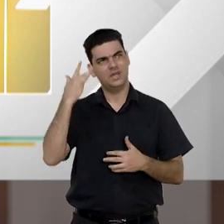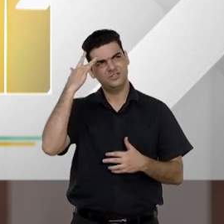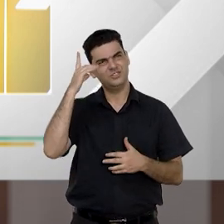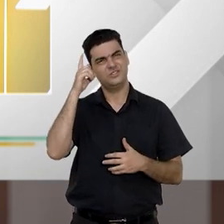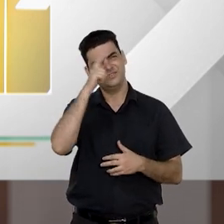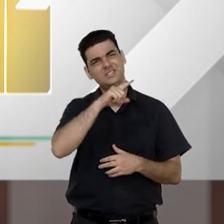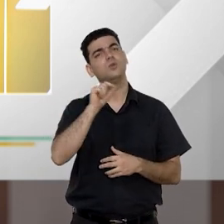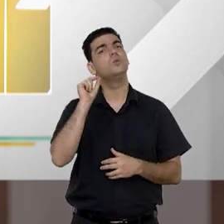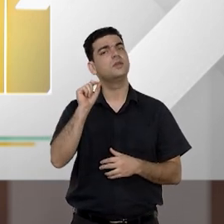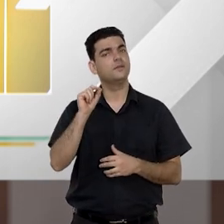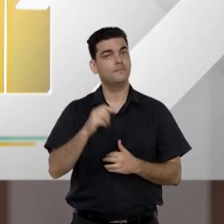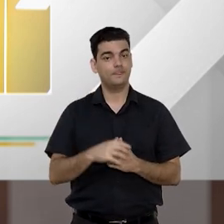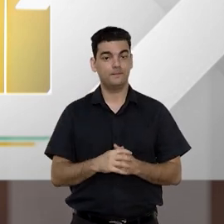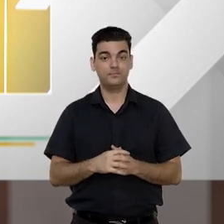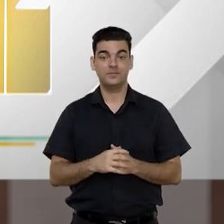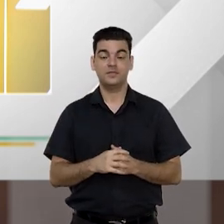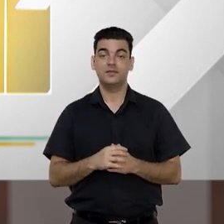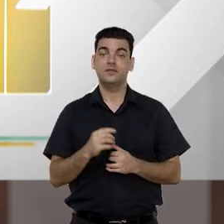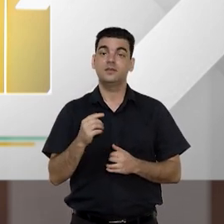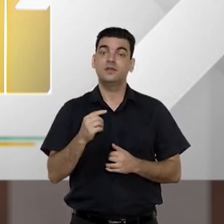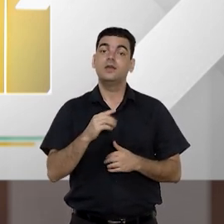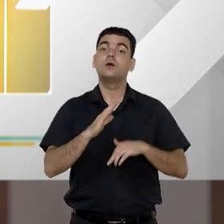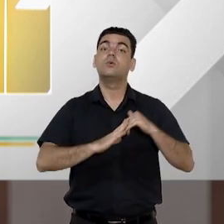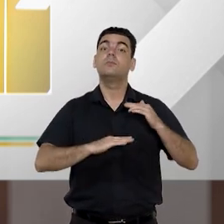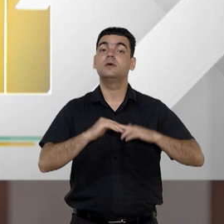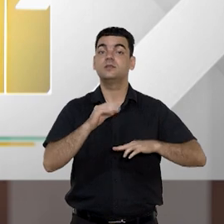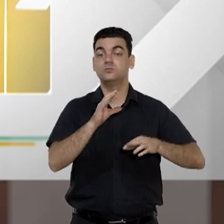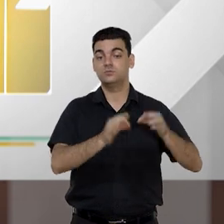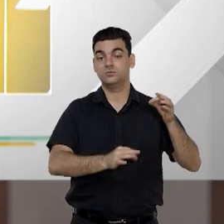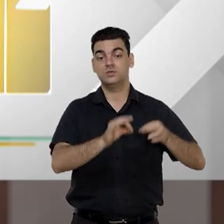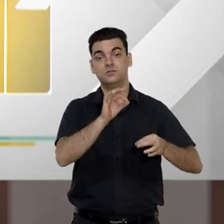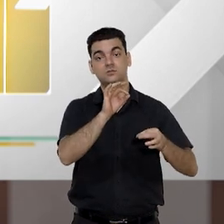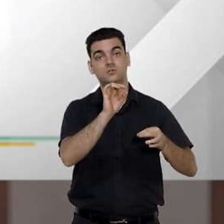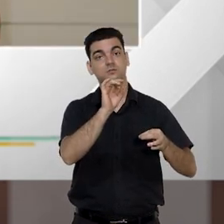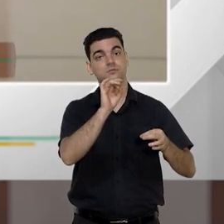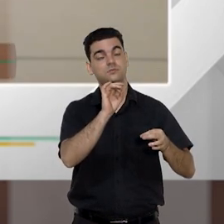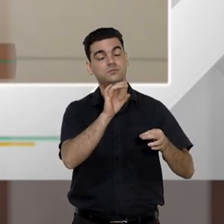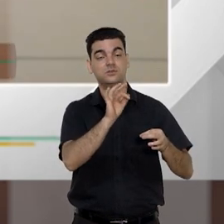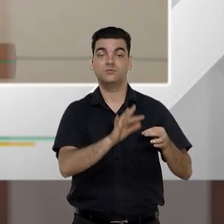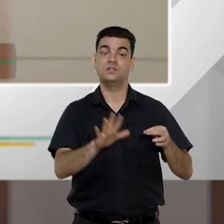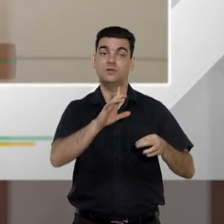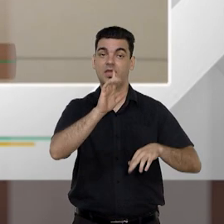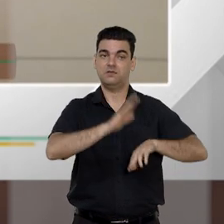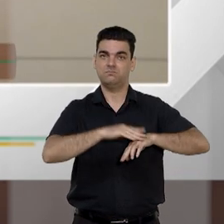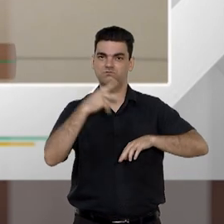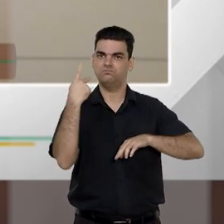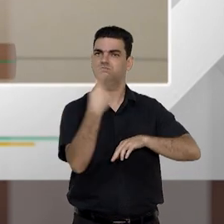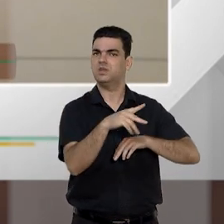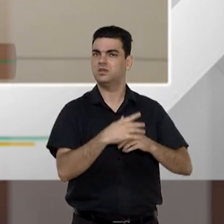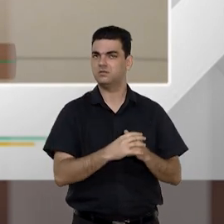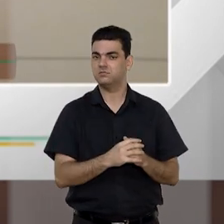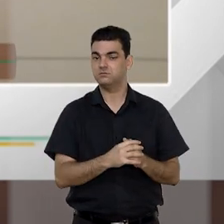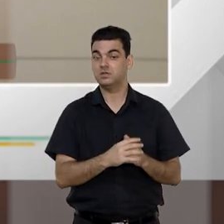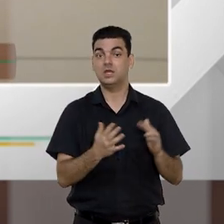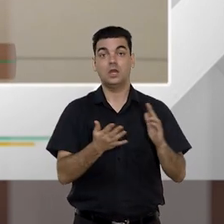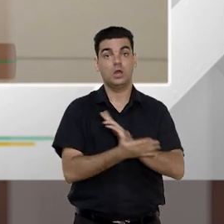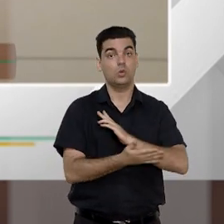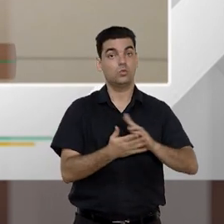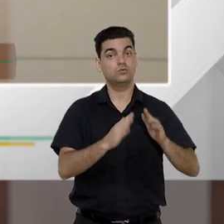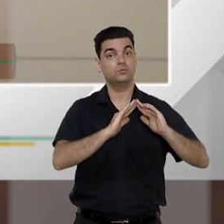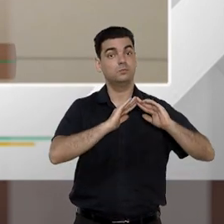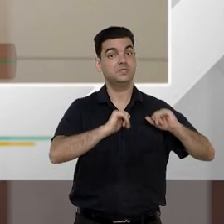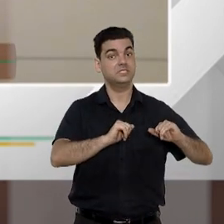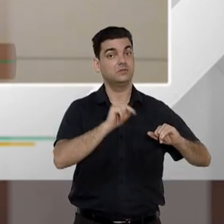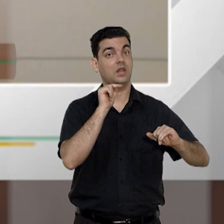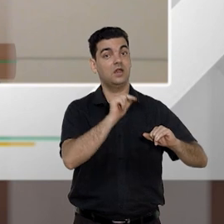Bem, um dos desafios que me parece é justamente a circunstância de a competência do Juizado Especial Federal ser absoluta. E